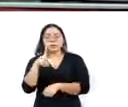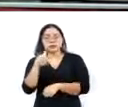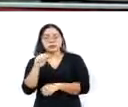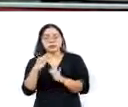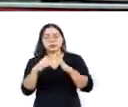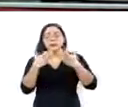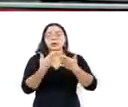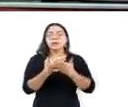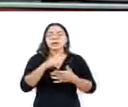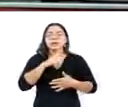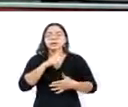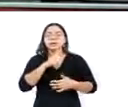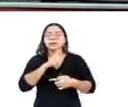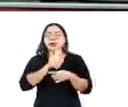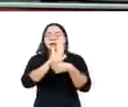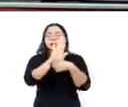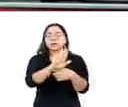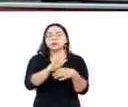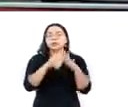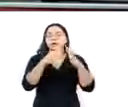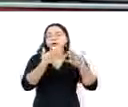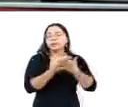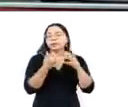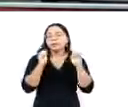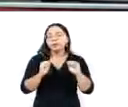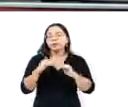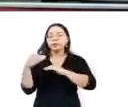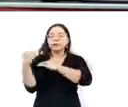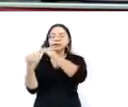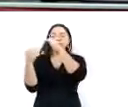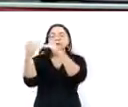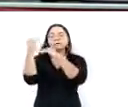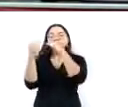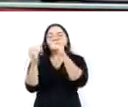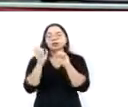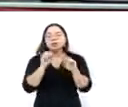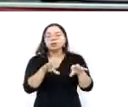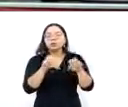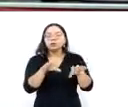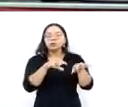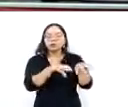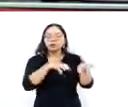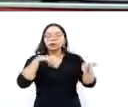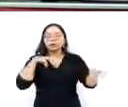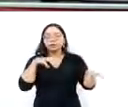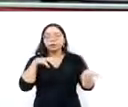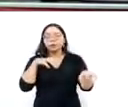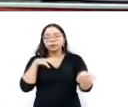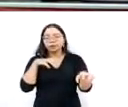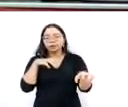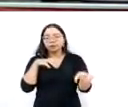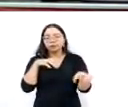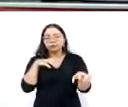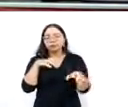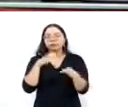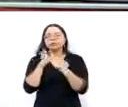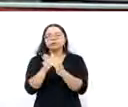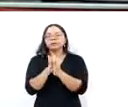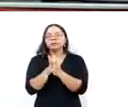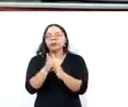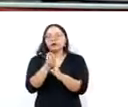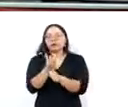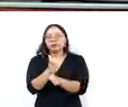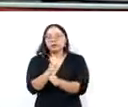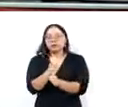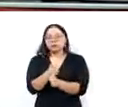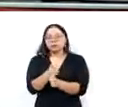tem dado as diretrizes e os nortes necessários para que as escolas possam avançar no ensino remoto, híbrido